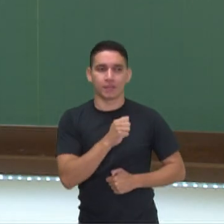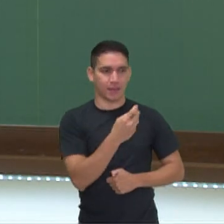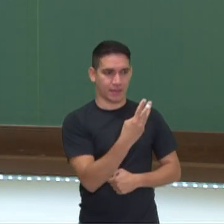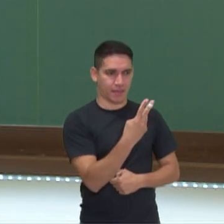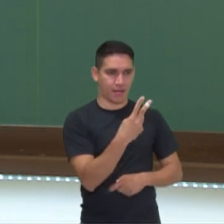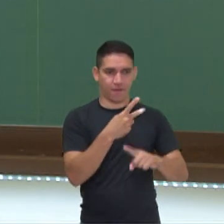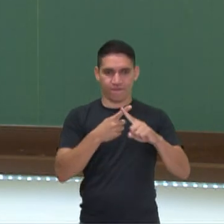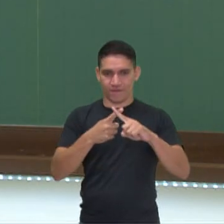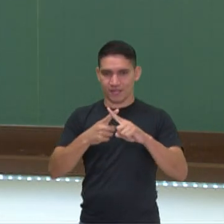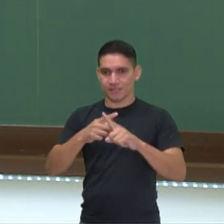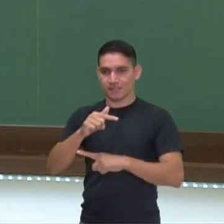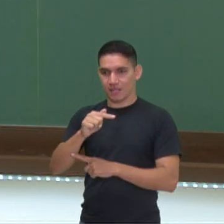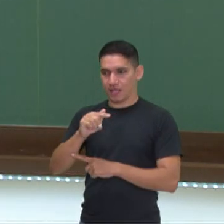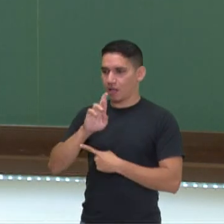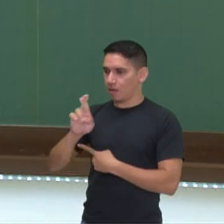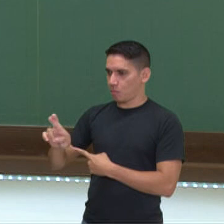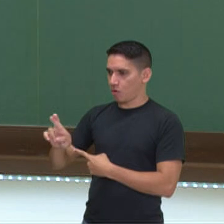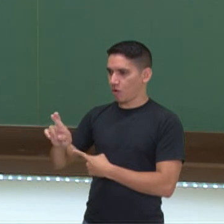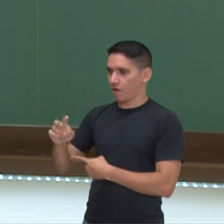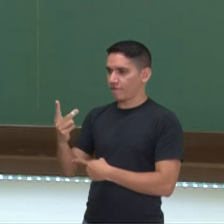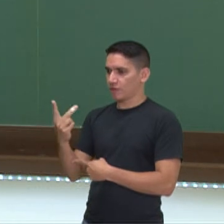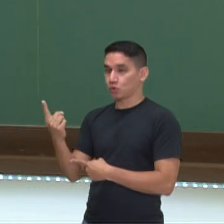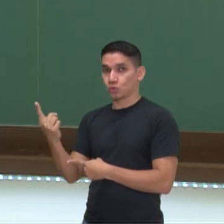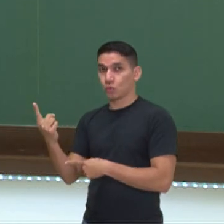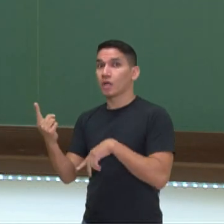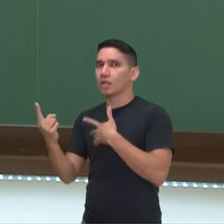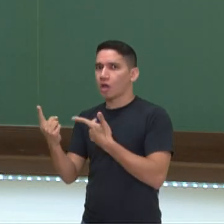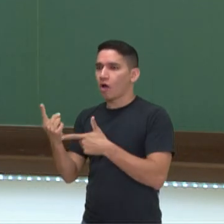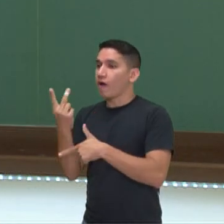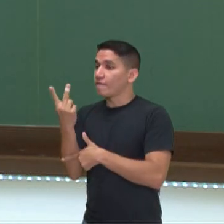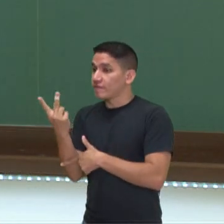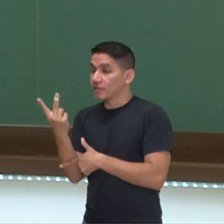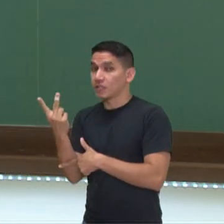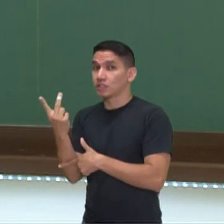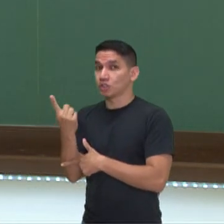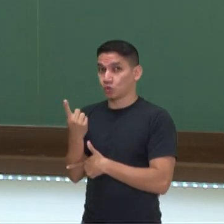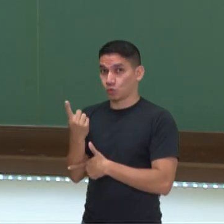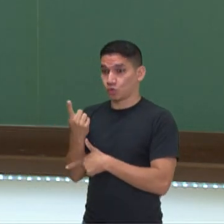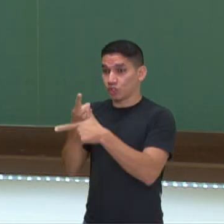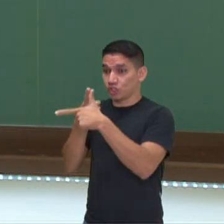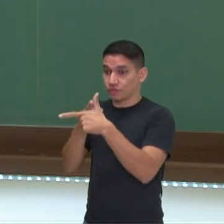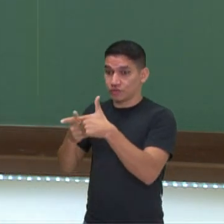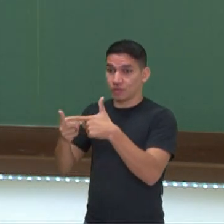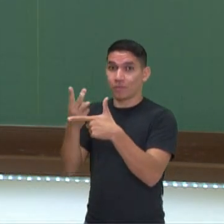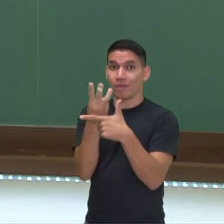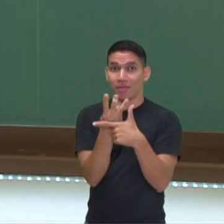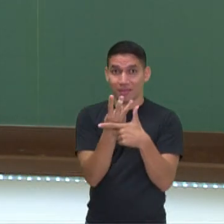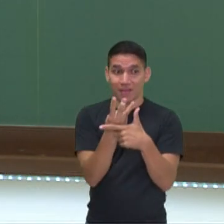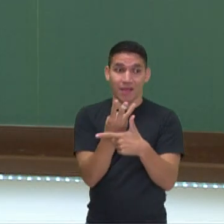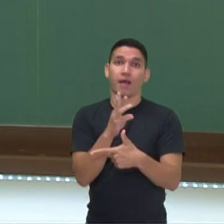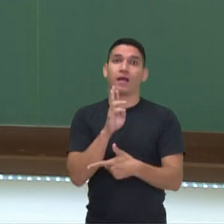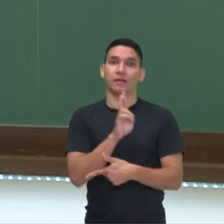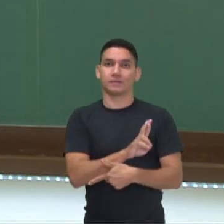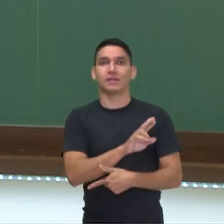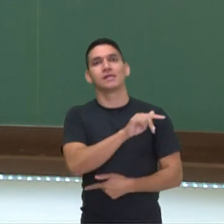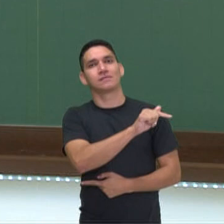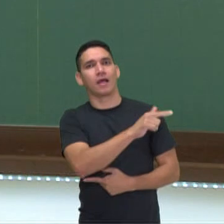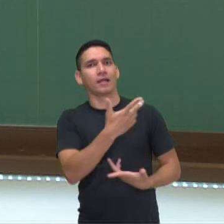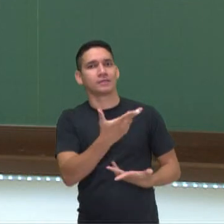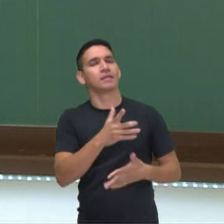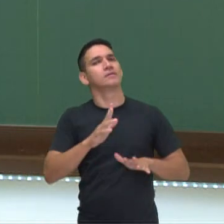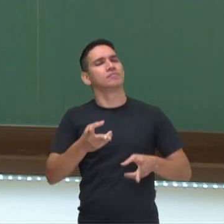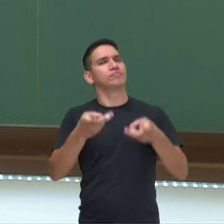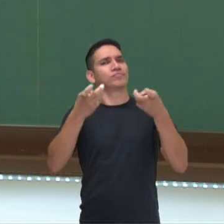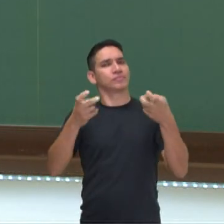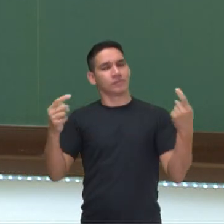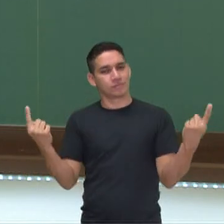é 21 eu posso afirmar que 21 / 3 é 7:21 dividido por 7